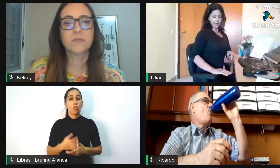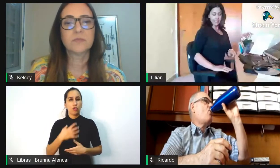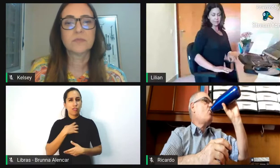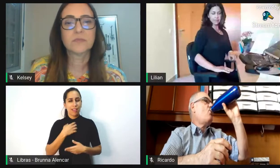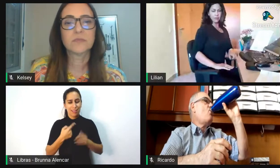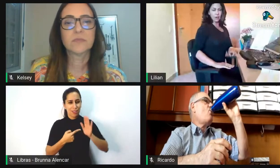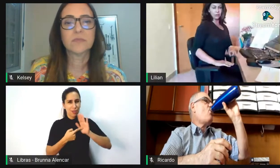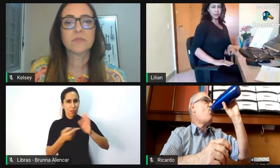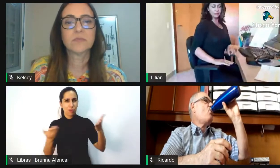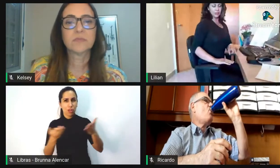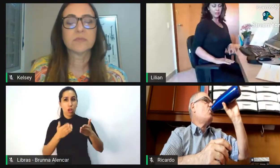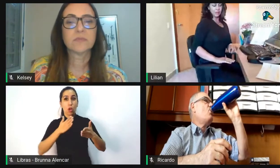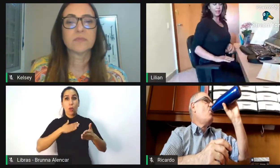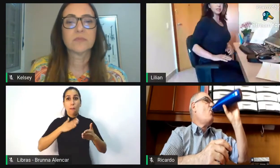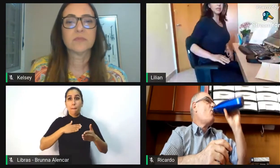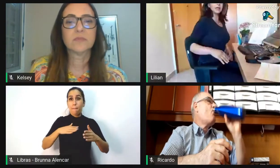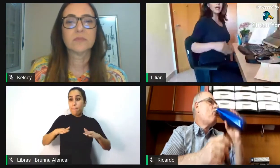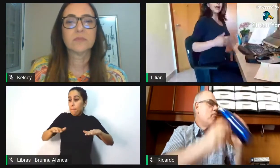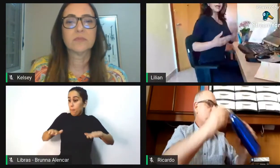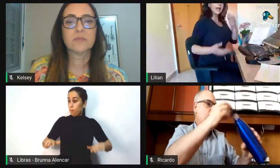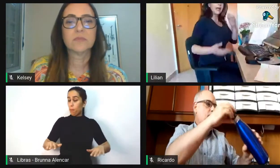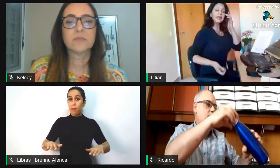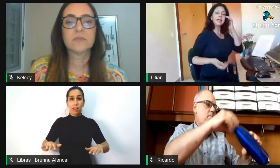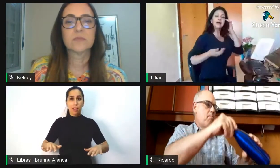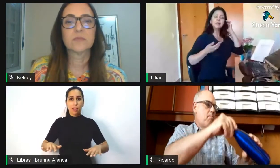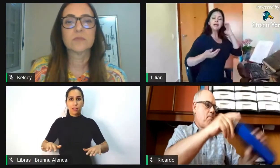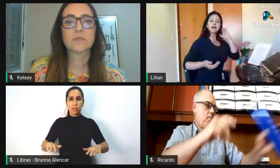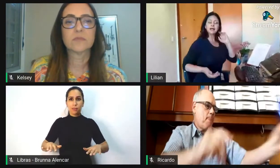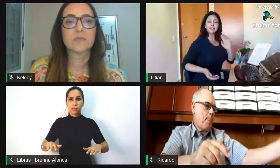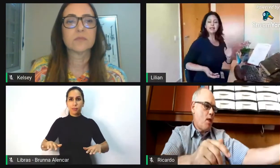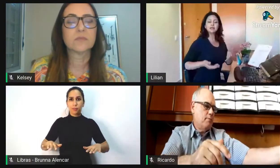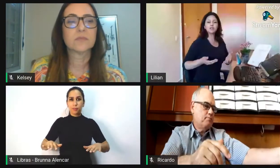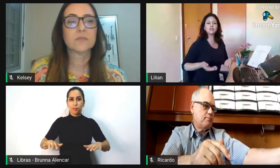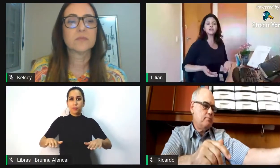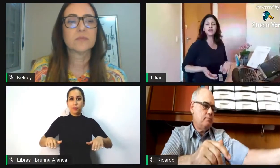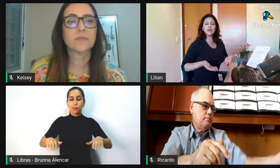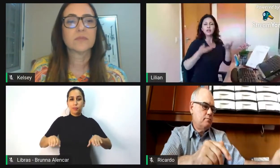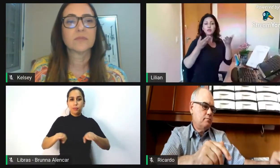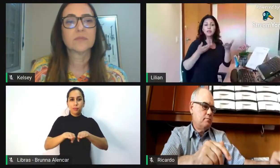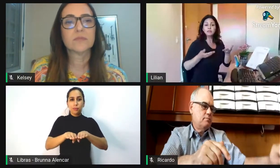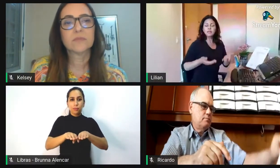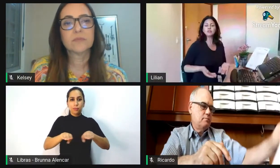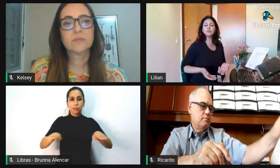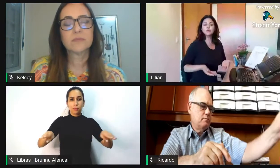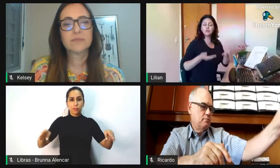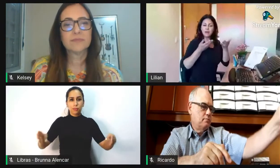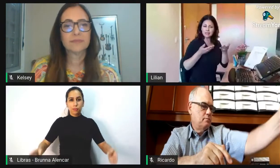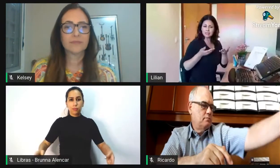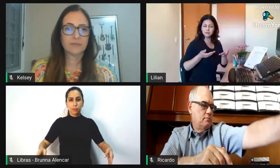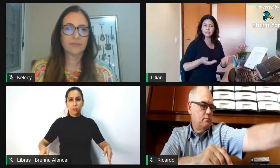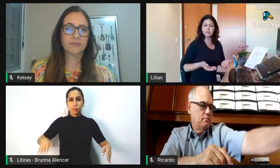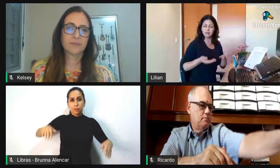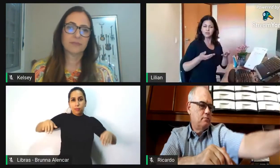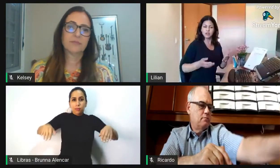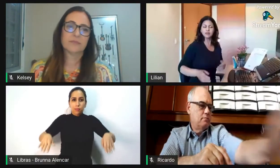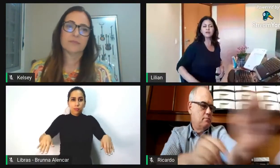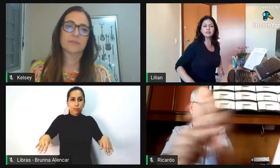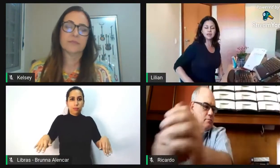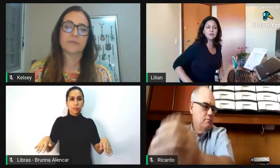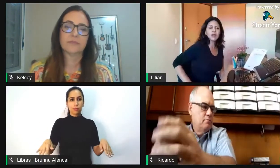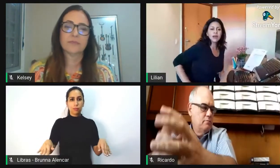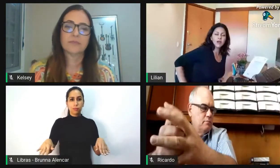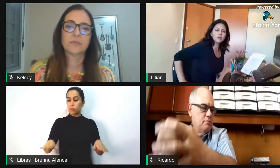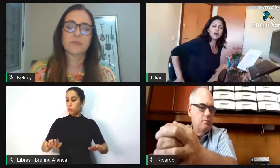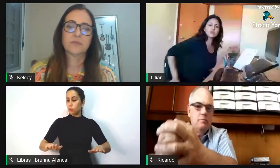por exemplo, ele ficar aqui em relação ao tampo da mesa, né, e a minha cadeira já estiver